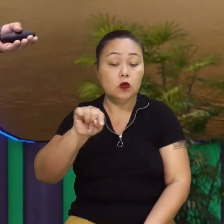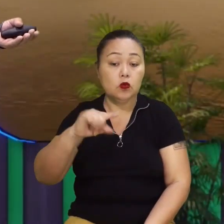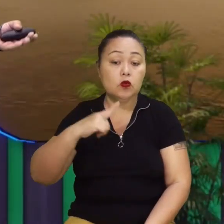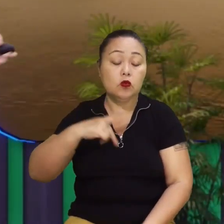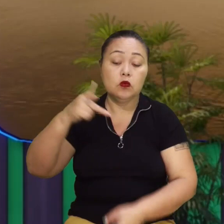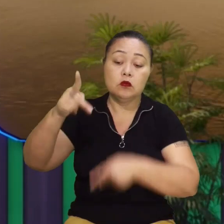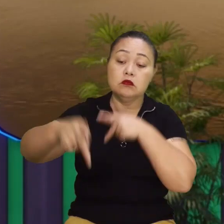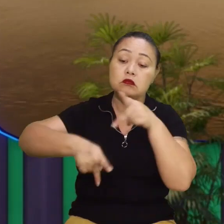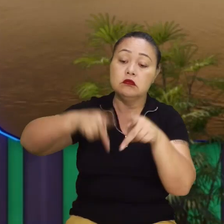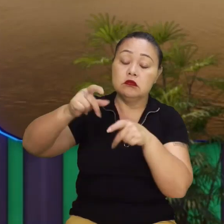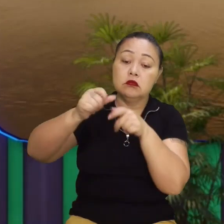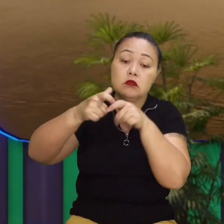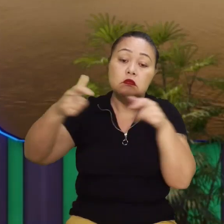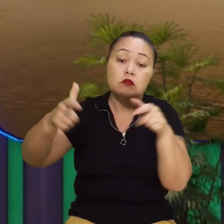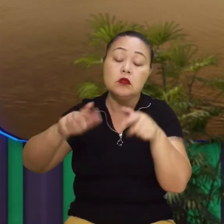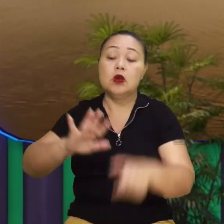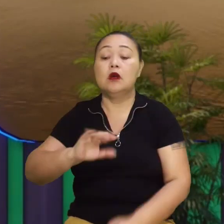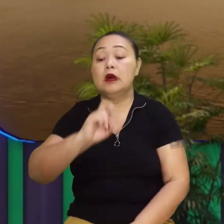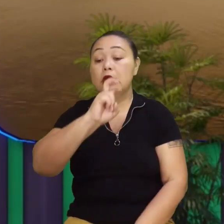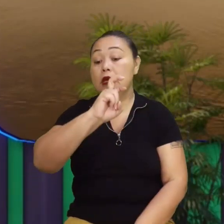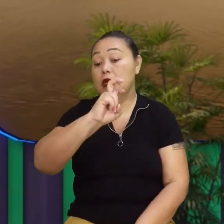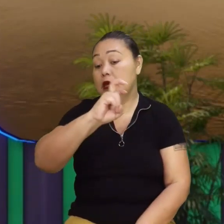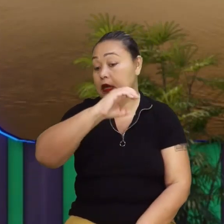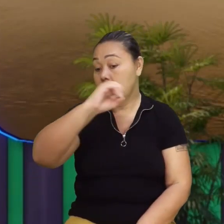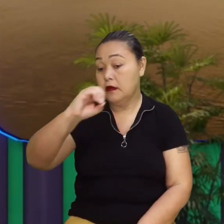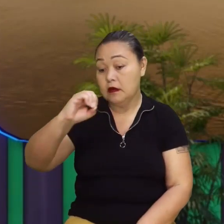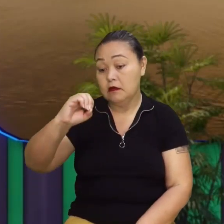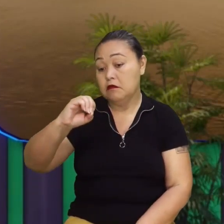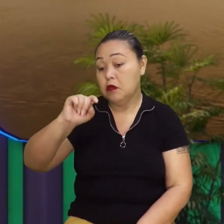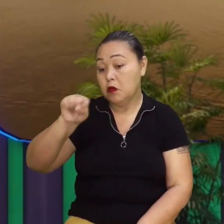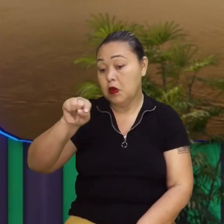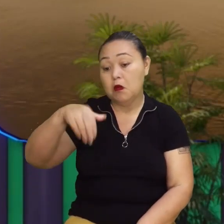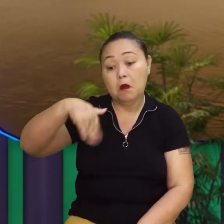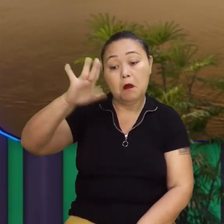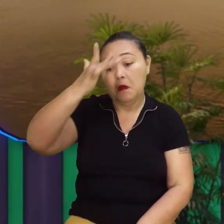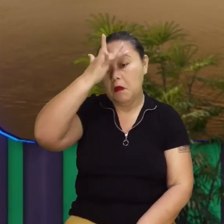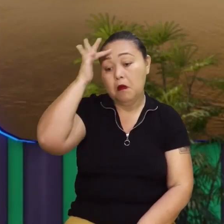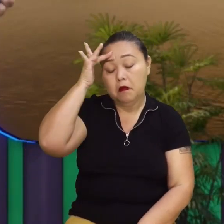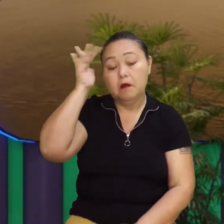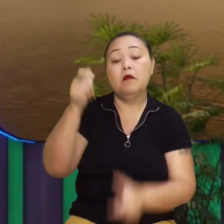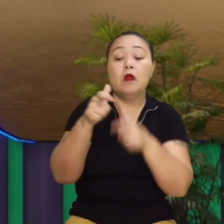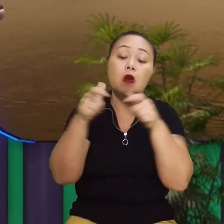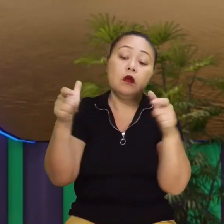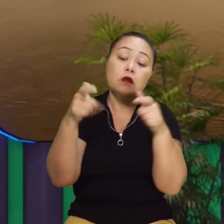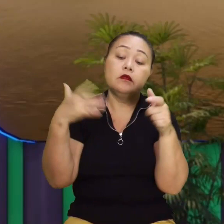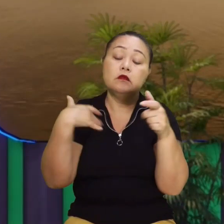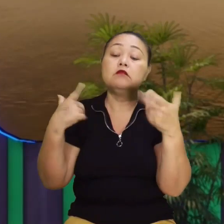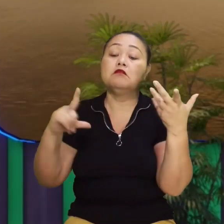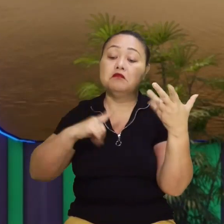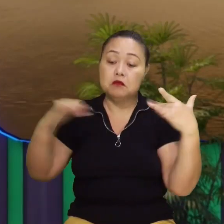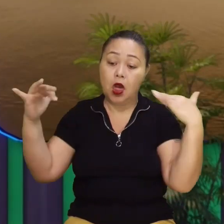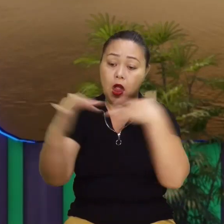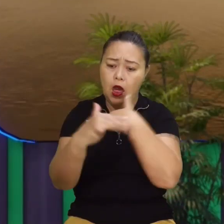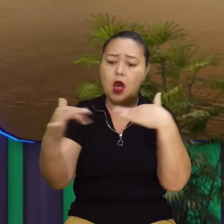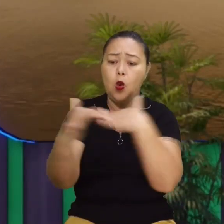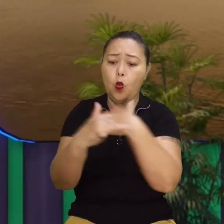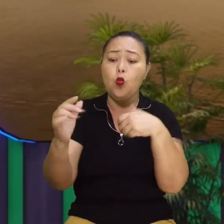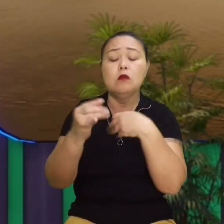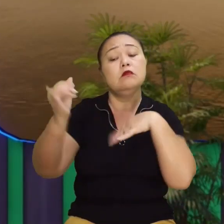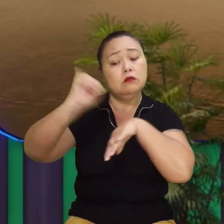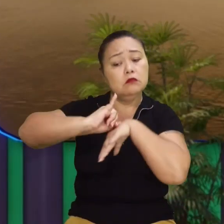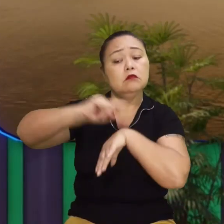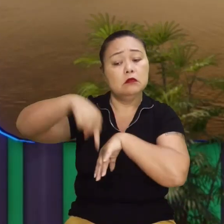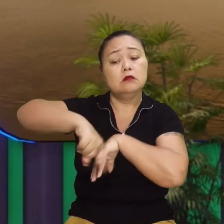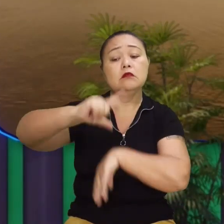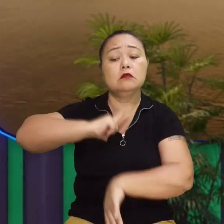população de de Porto Velho é mais de 500 mil pessoas então ainda é a maior concentração Urbana que nós temos de Rondônia aqui a